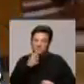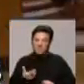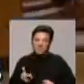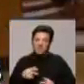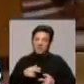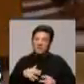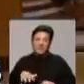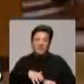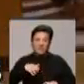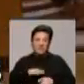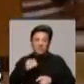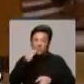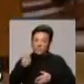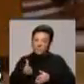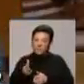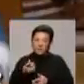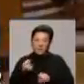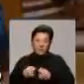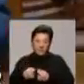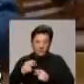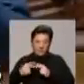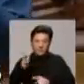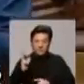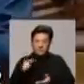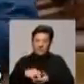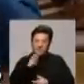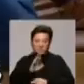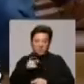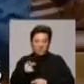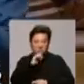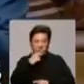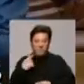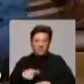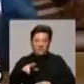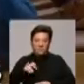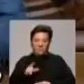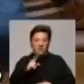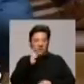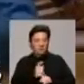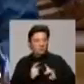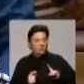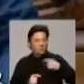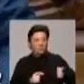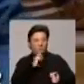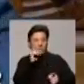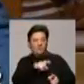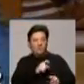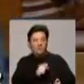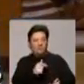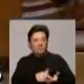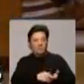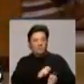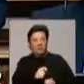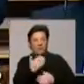Câmara sobre o seu percurso contributivo as venha dar, porque só assim terá moral para poder exigir aos outros que possam ser chamados à pedra e chamados